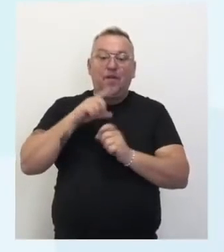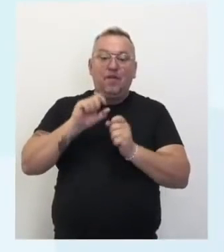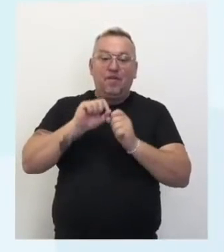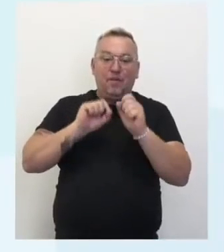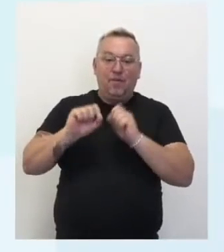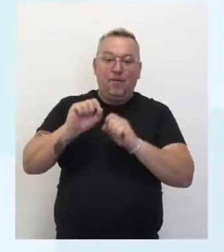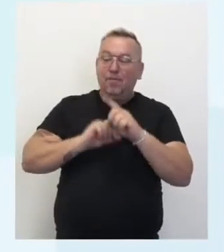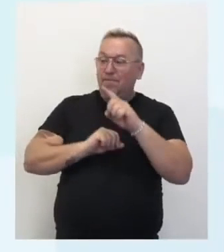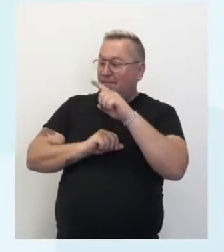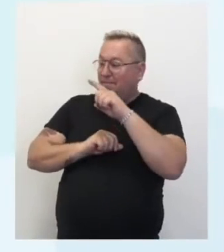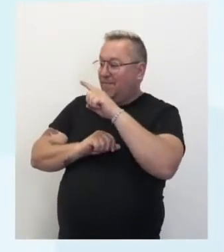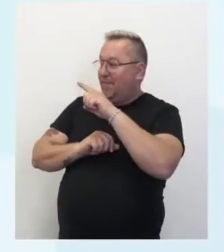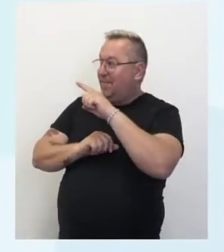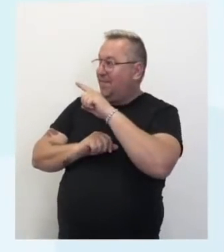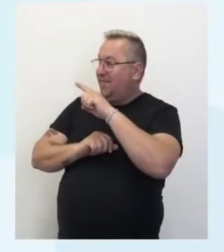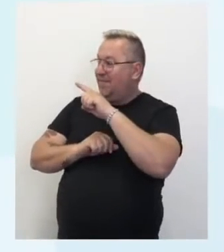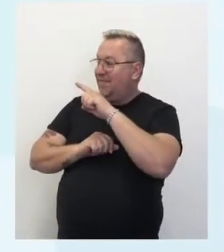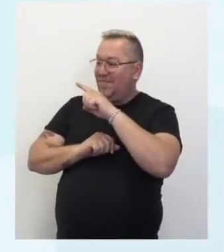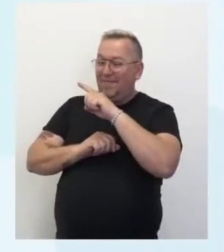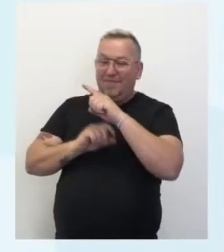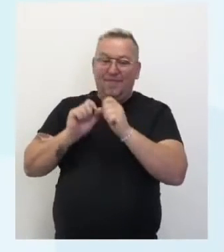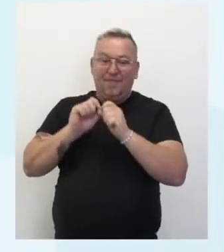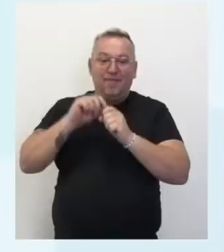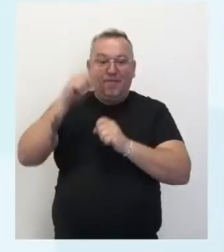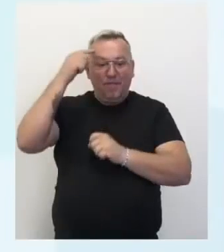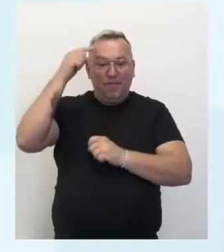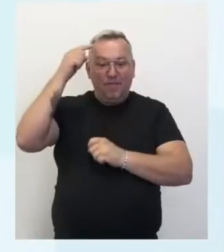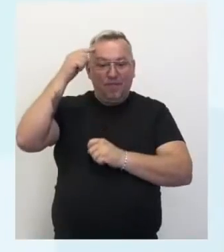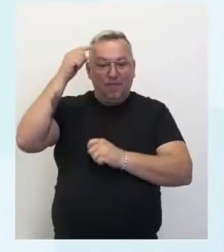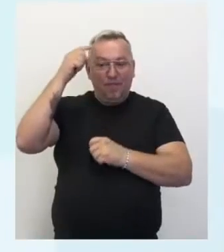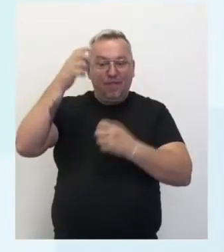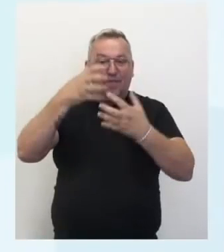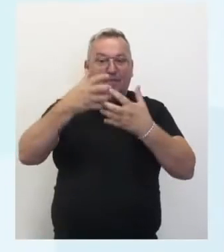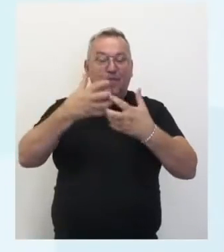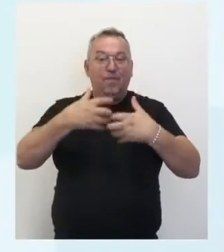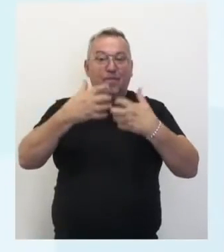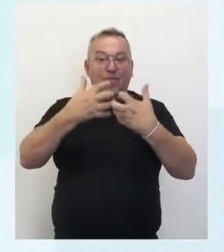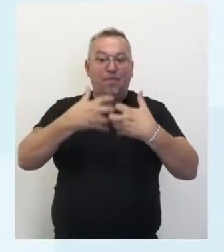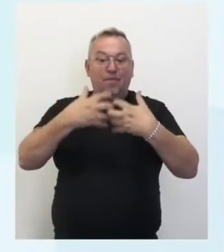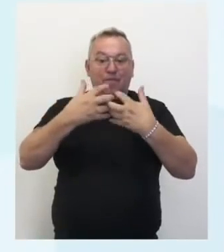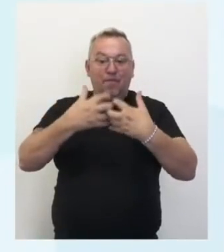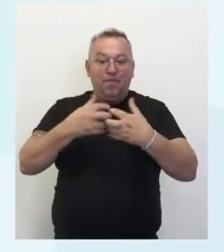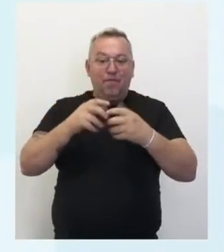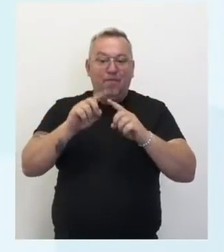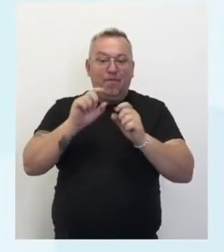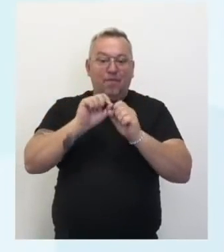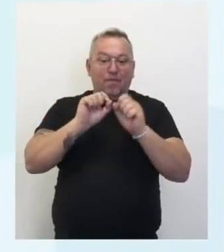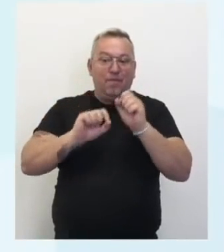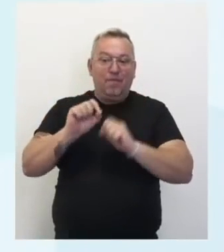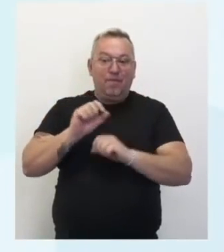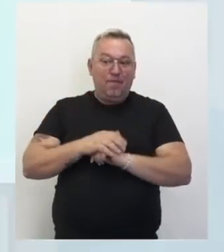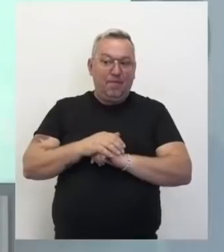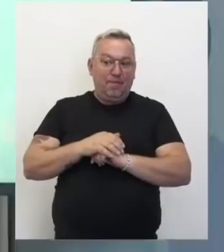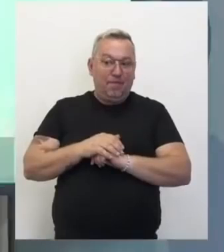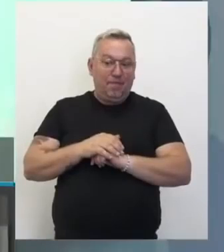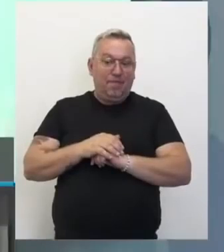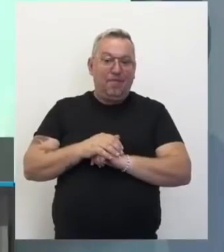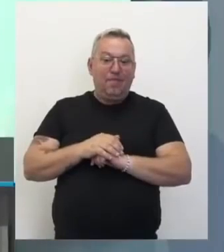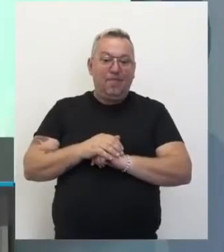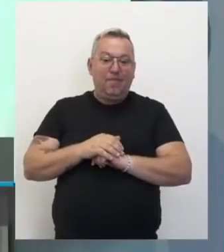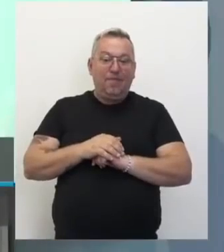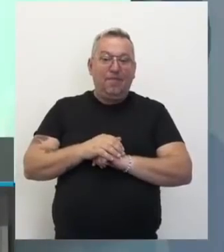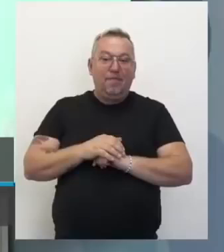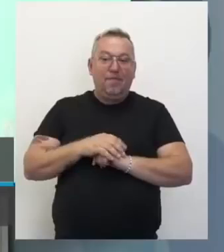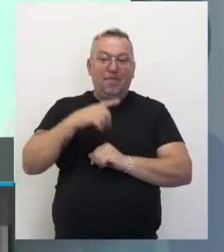Né? Compartilhar informação, refletir, resolver atividades, interagir no chat, tá bom? E